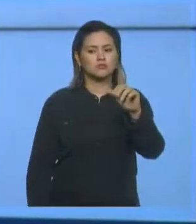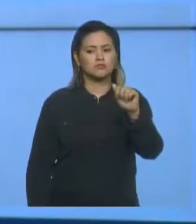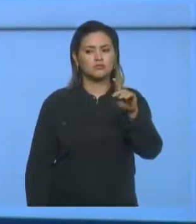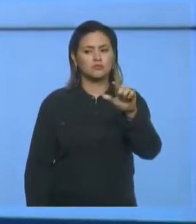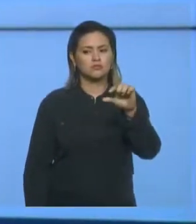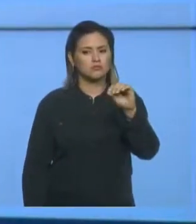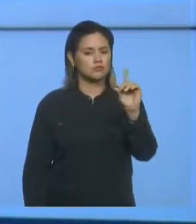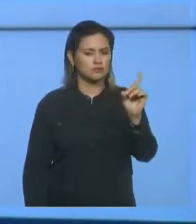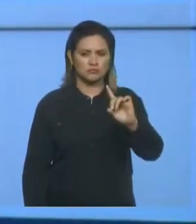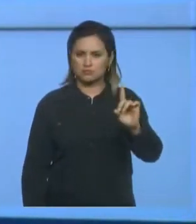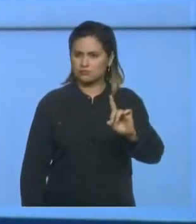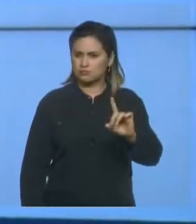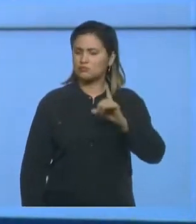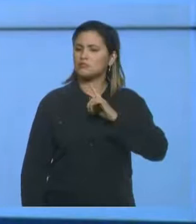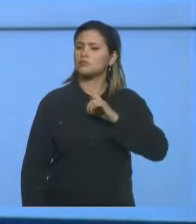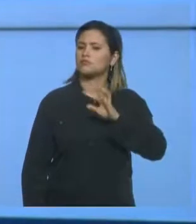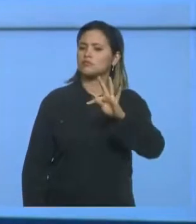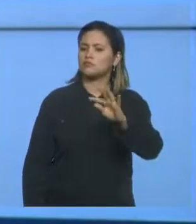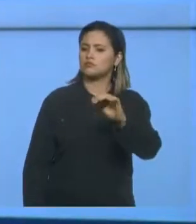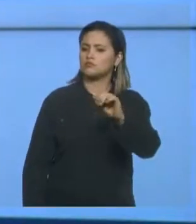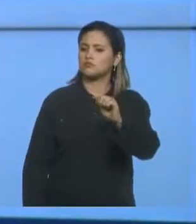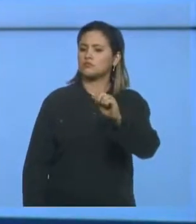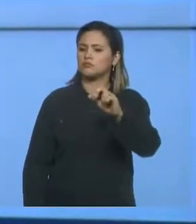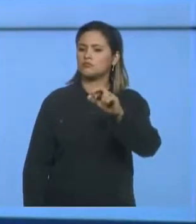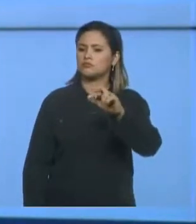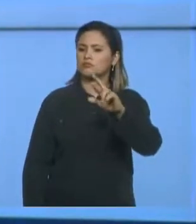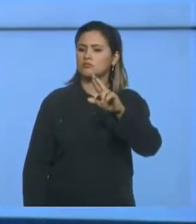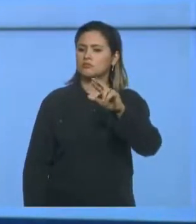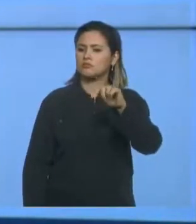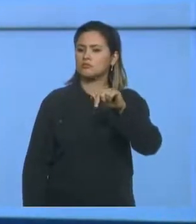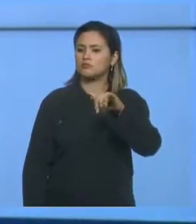Lopes Filho, que é o Hospital do Câncer. Cadê?